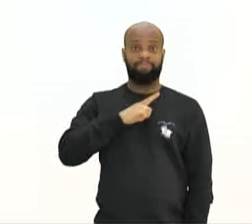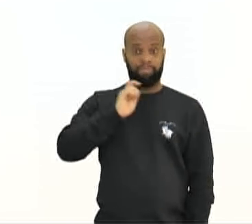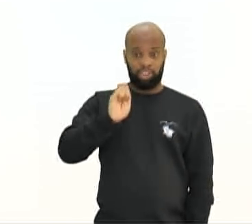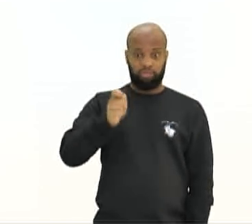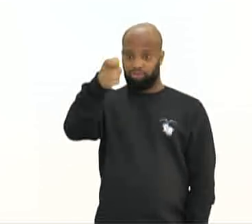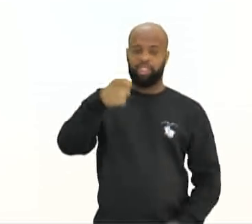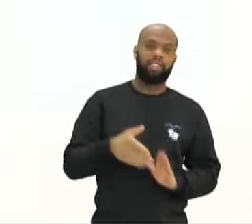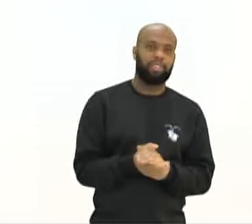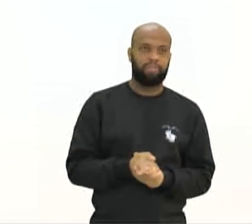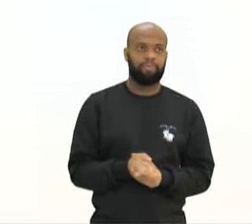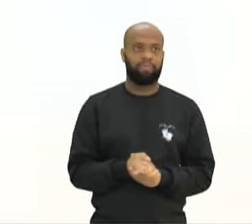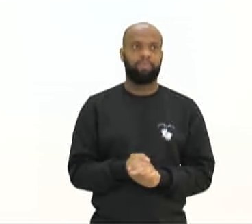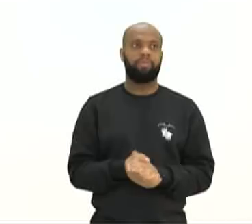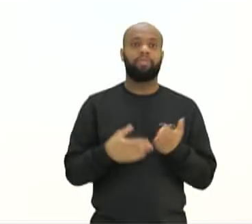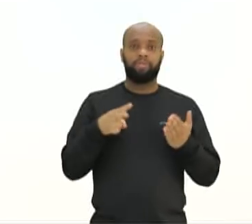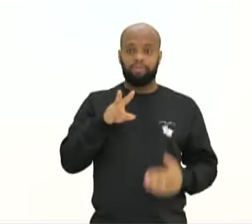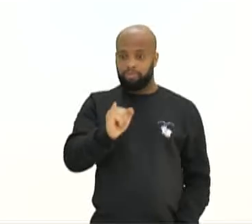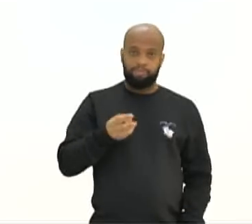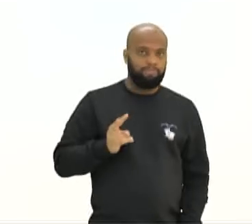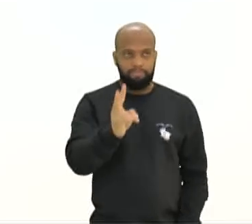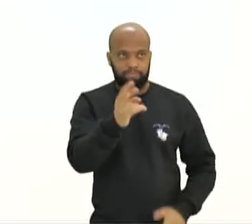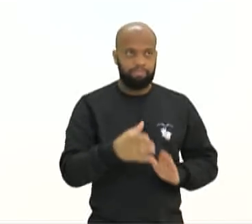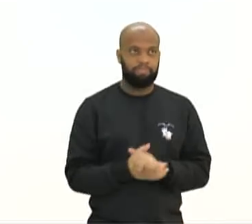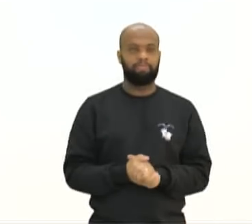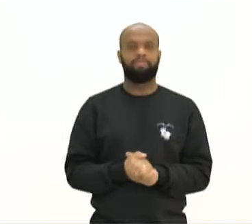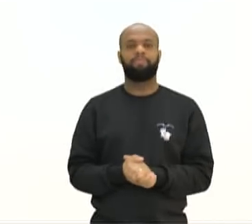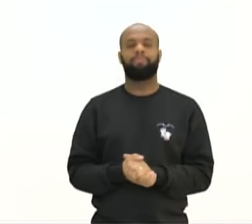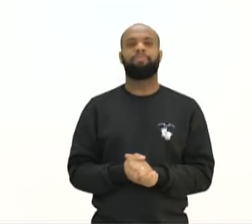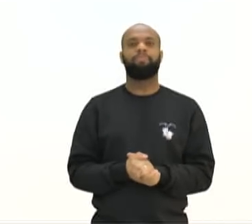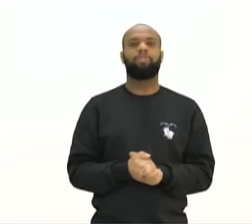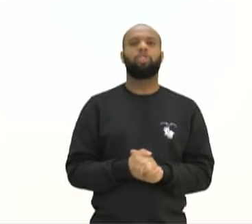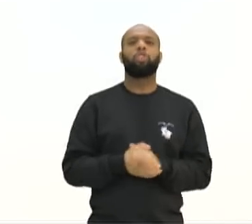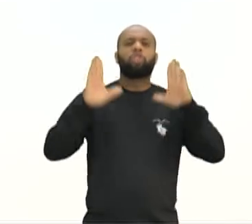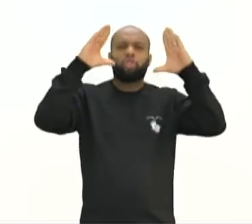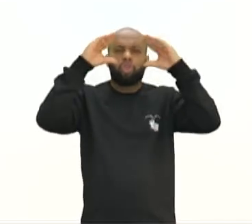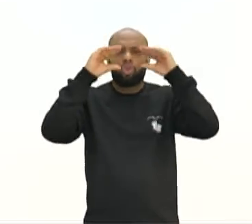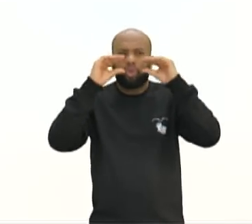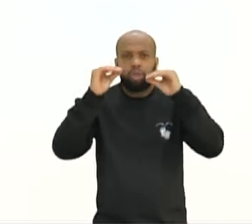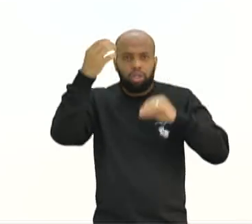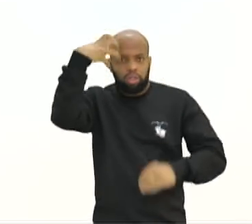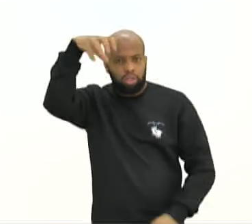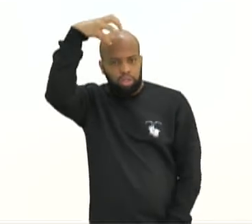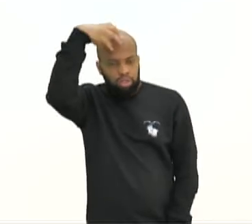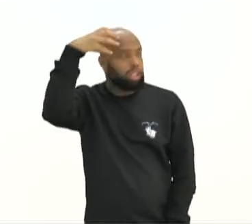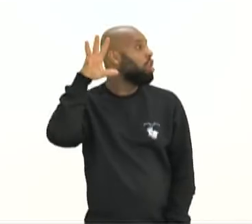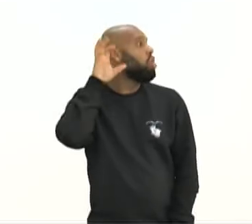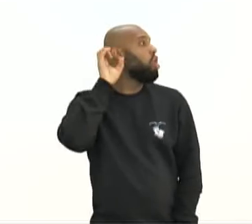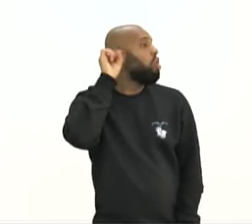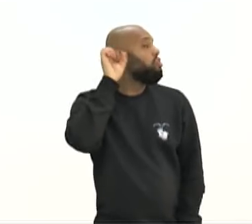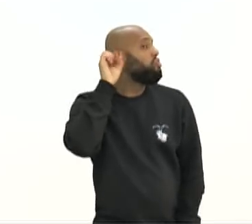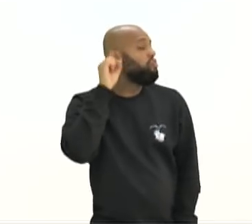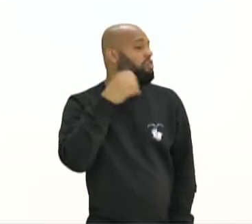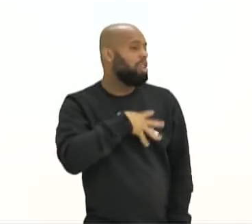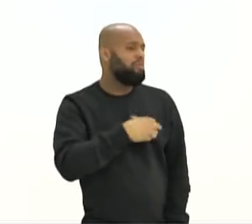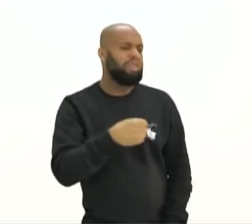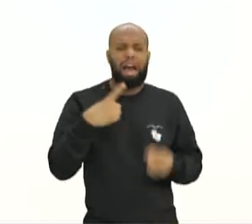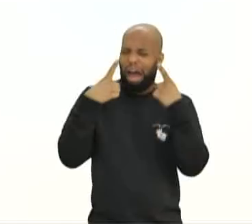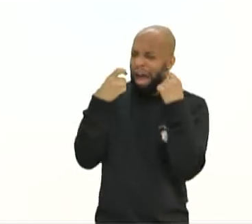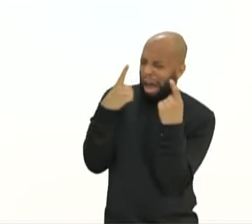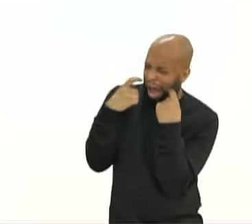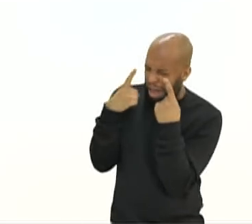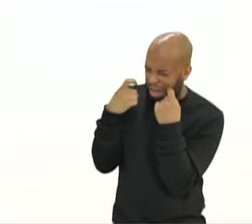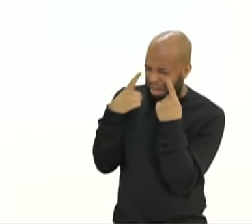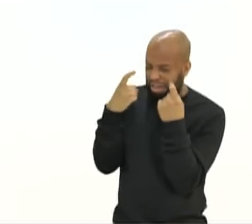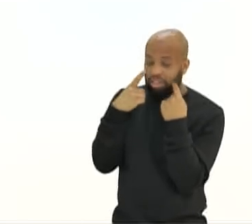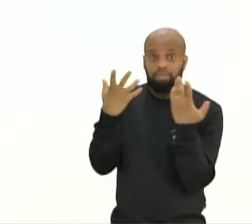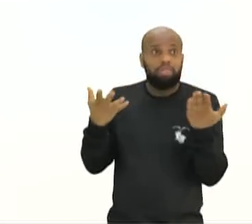fadas. E nós vamos continuar. De noite, o rei ouvia os soluços da filha. De que adiantava